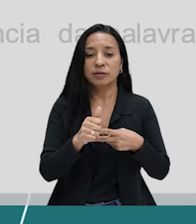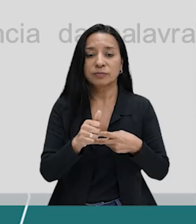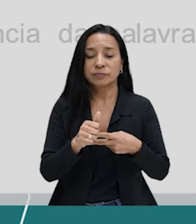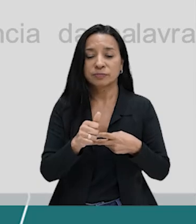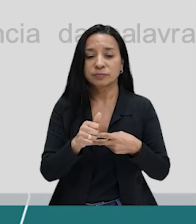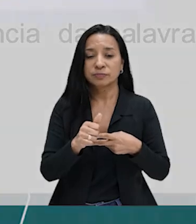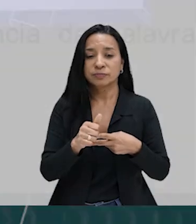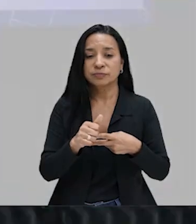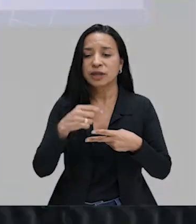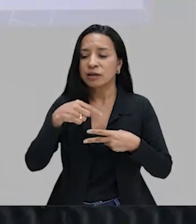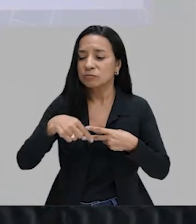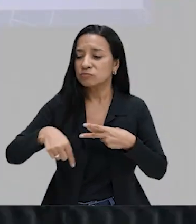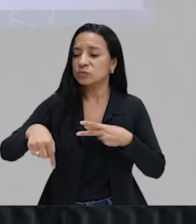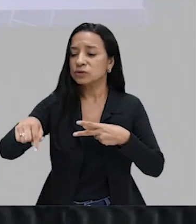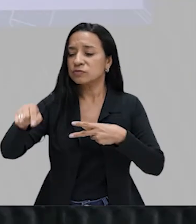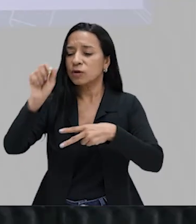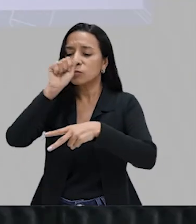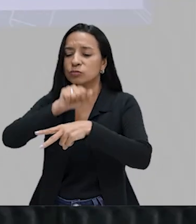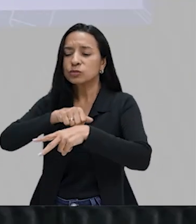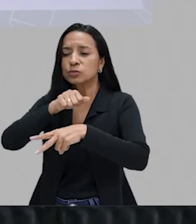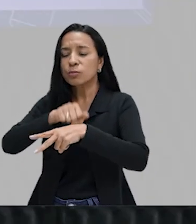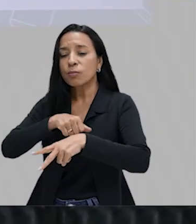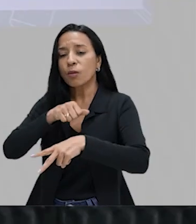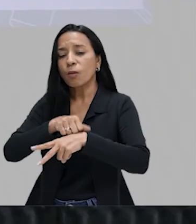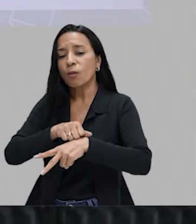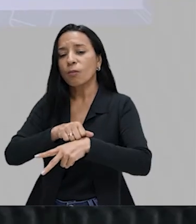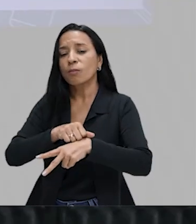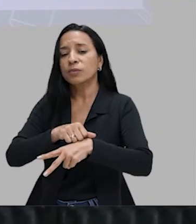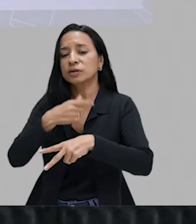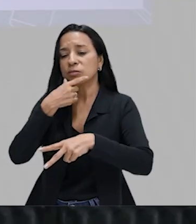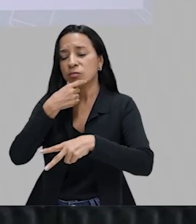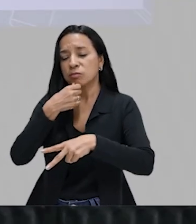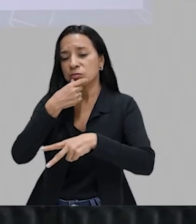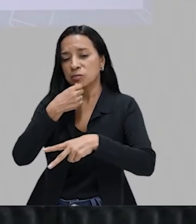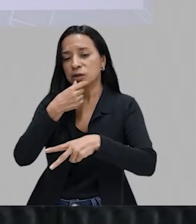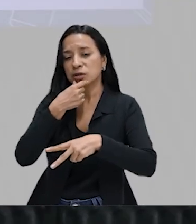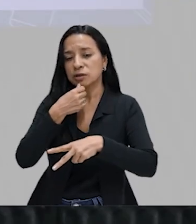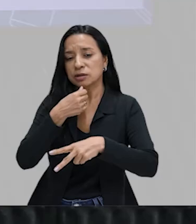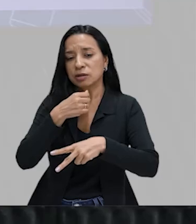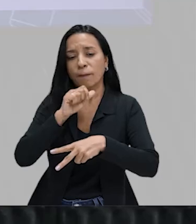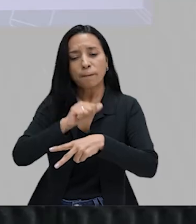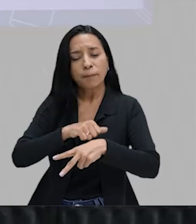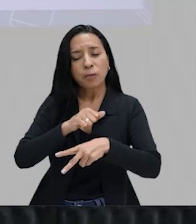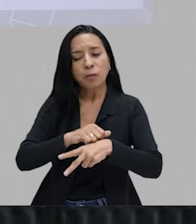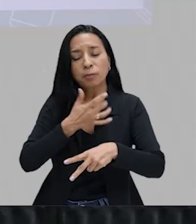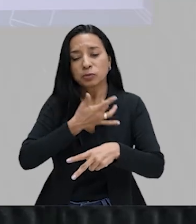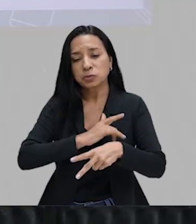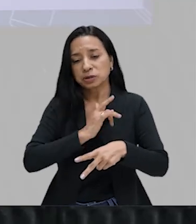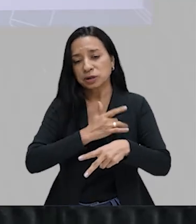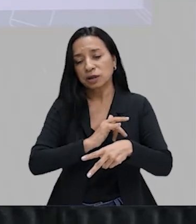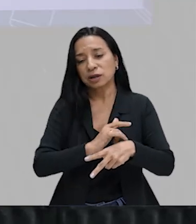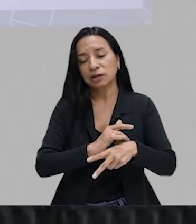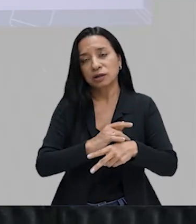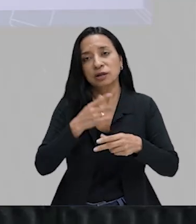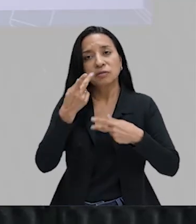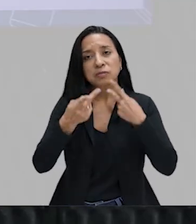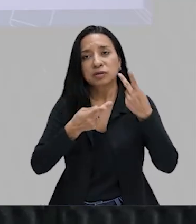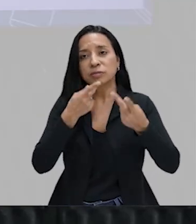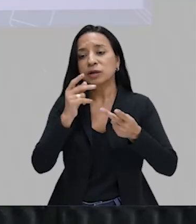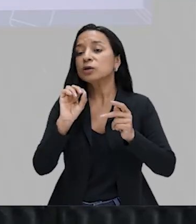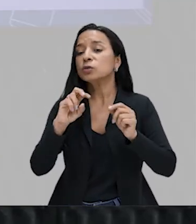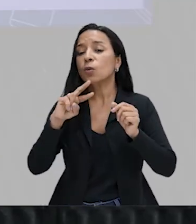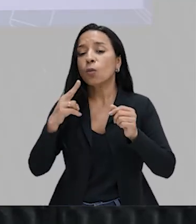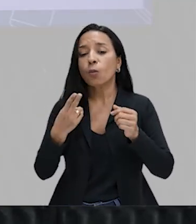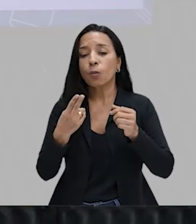lá se vão os pobres meninos. Quando eu digo pobre menino, pobre menina, pobre coitada, eu estou falando em qual